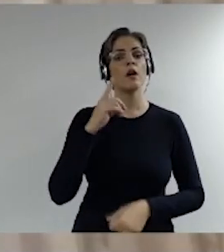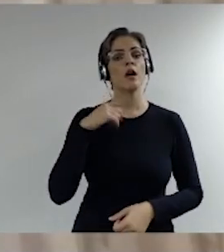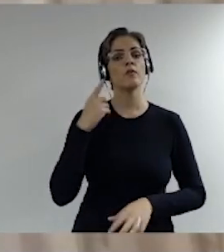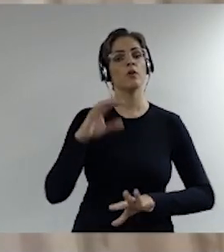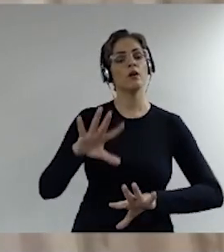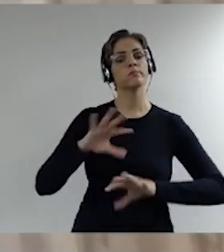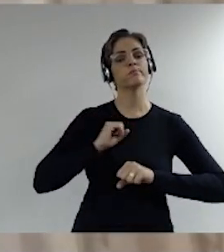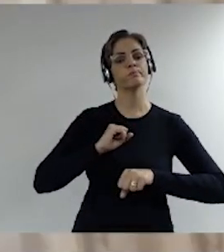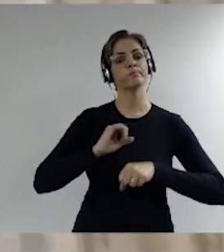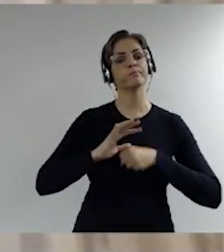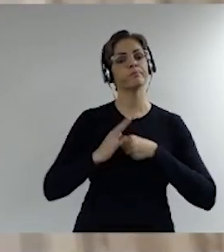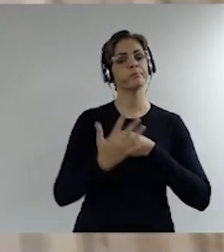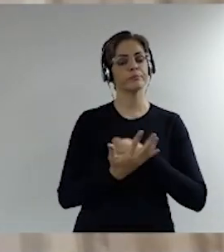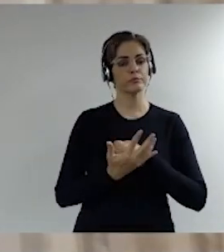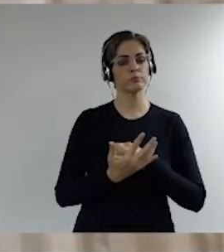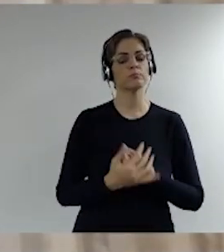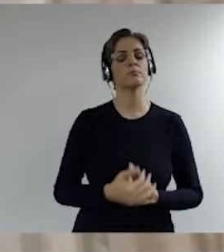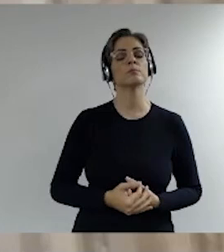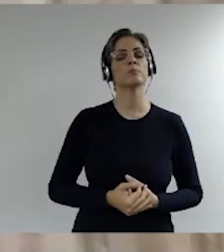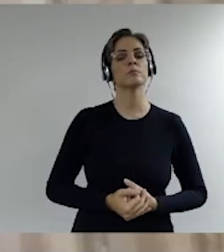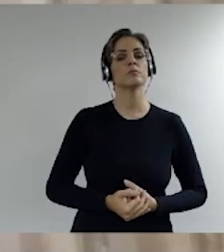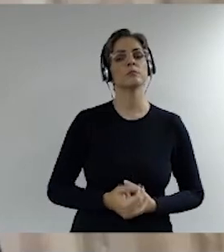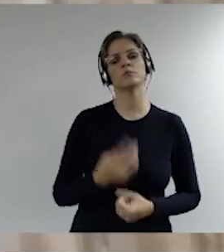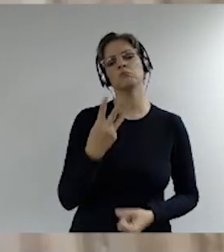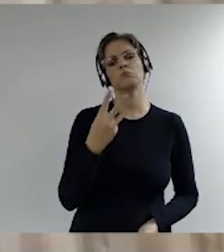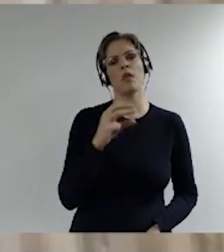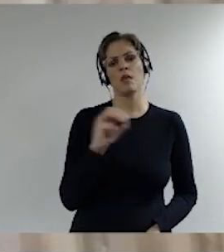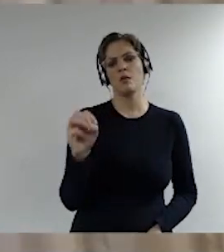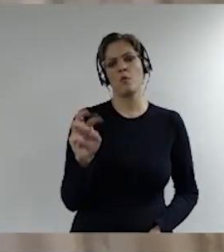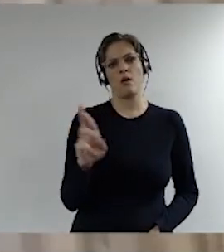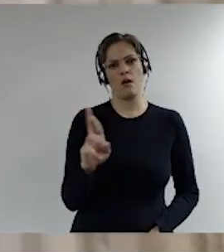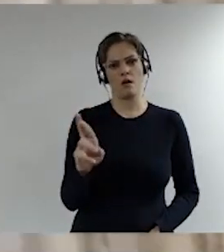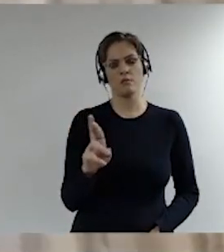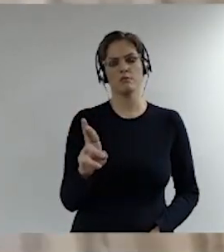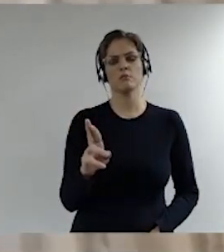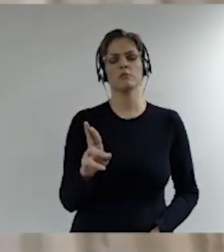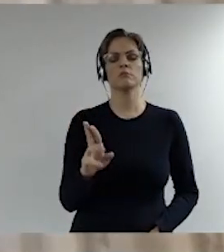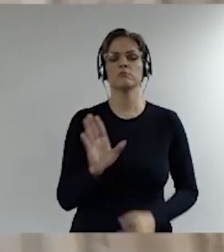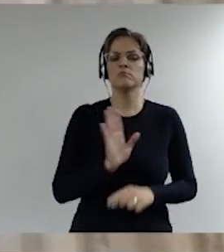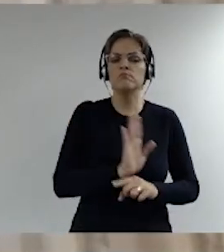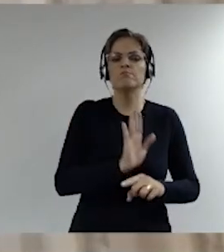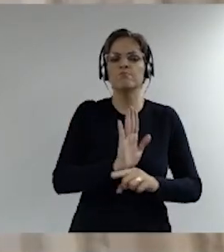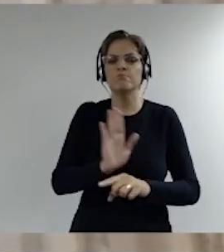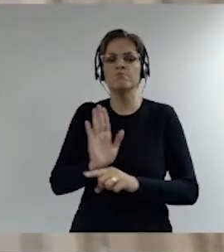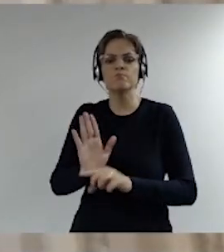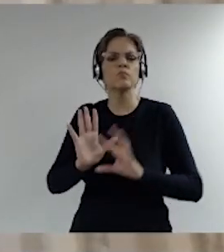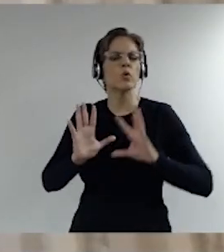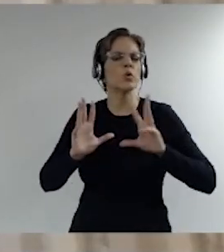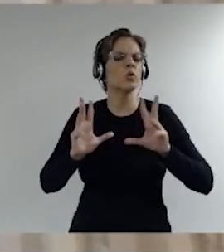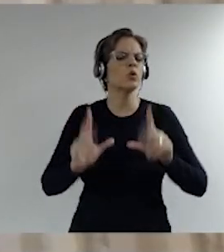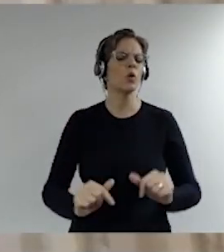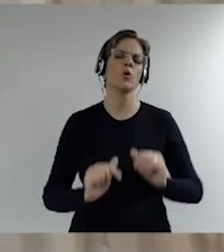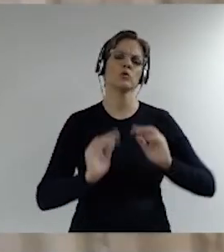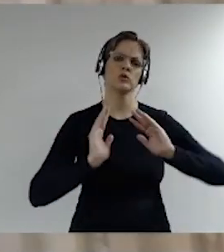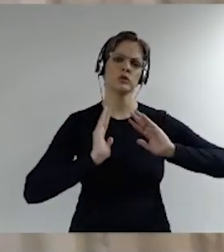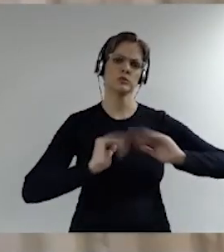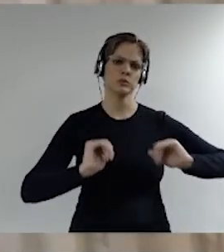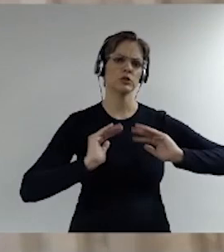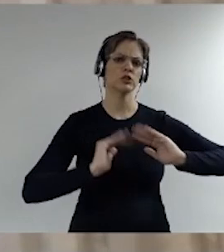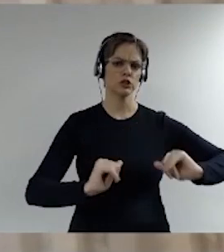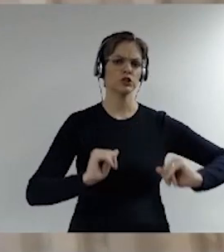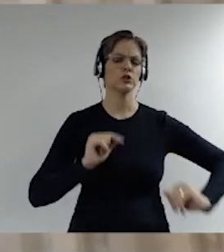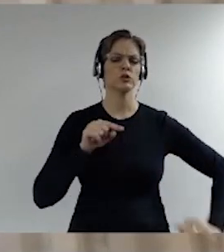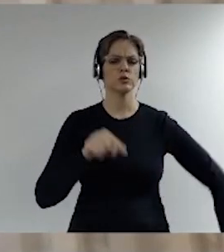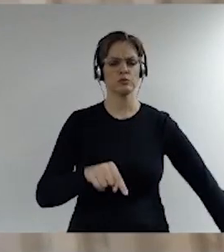e no sentido de R$300, e temos atendido aí todos aqueles que nos solicitam